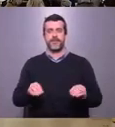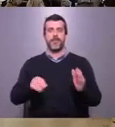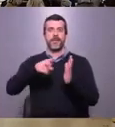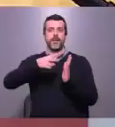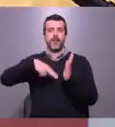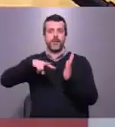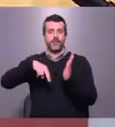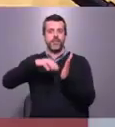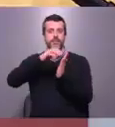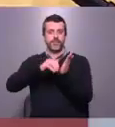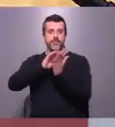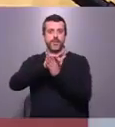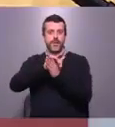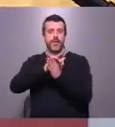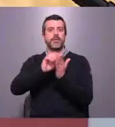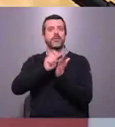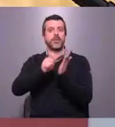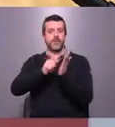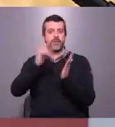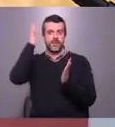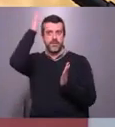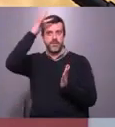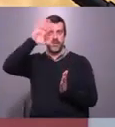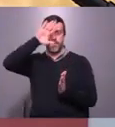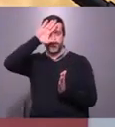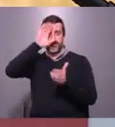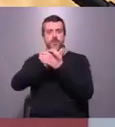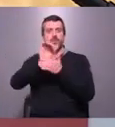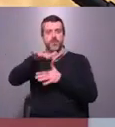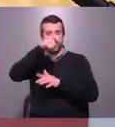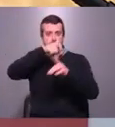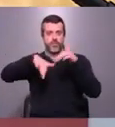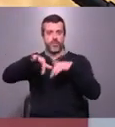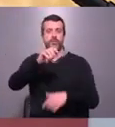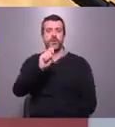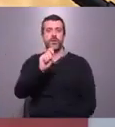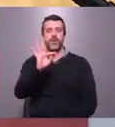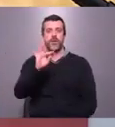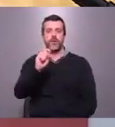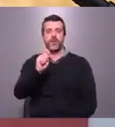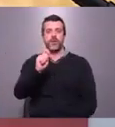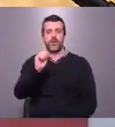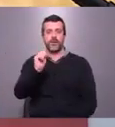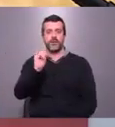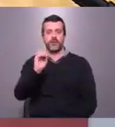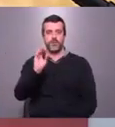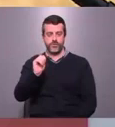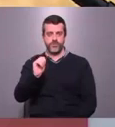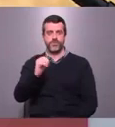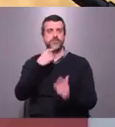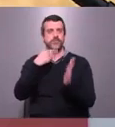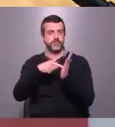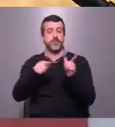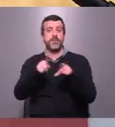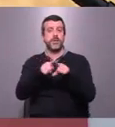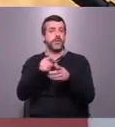Leitura da Epístola do Apóstolo São Paulo aos Efésios. Irmãos, Deus,